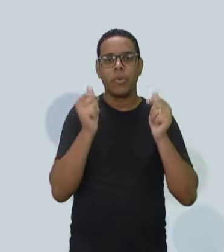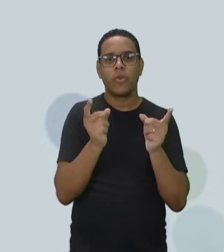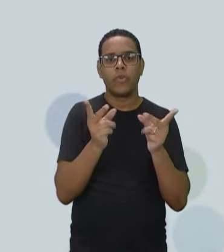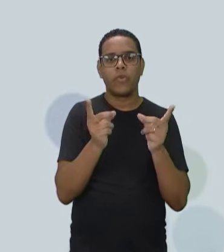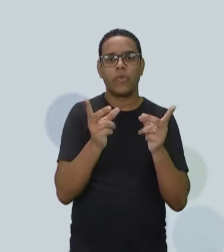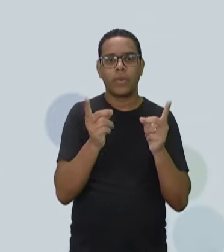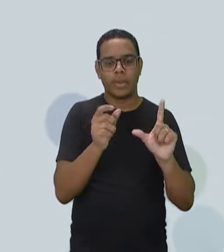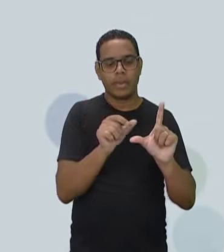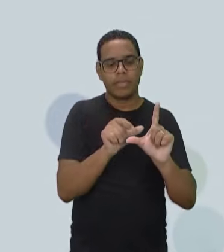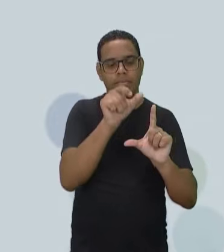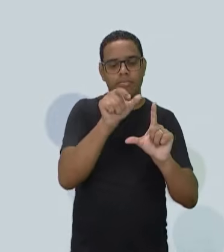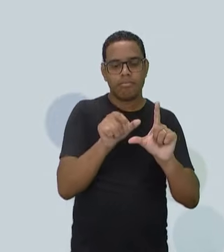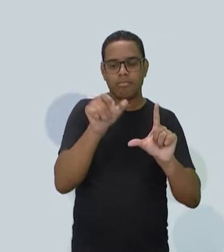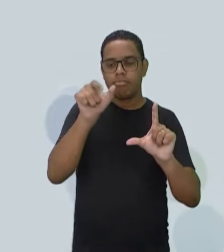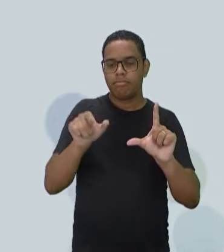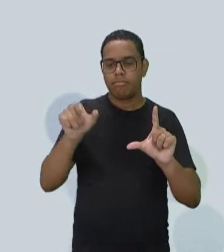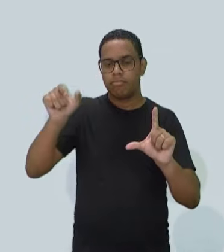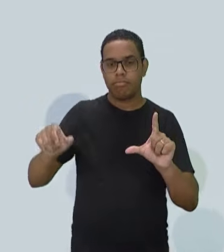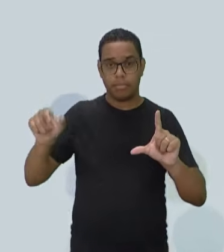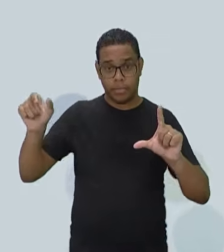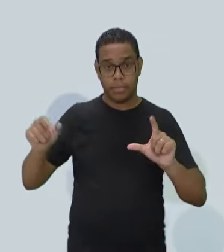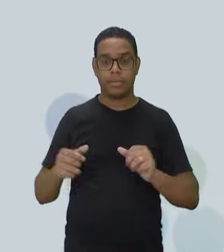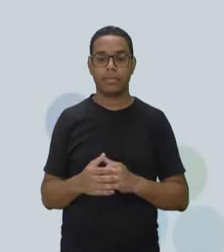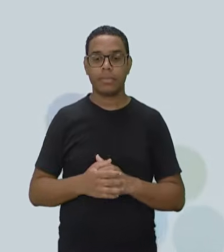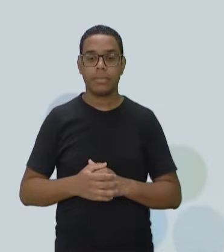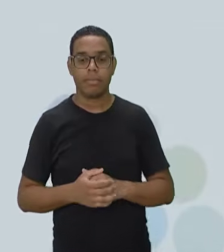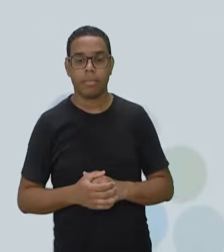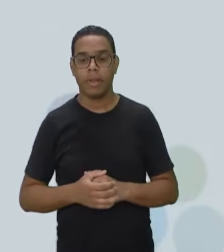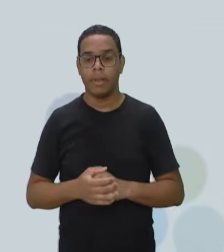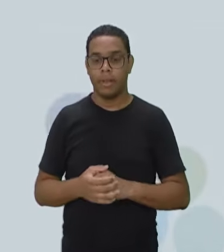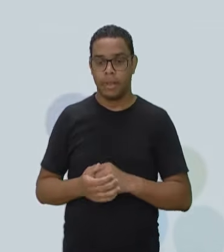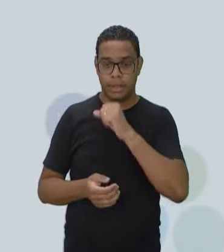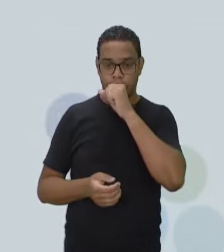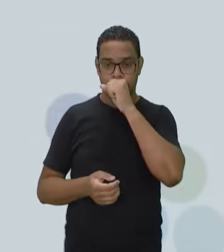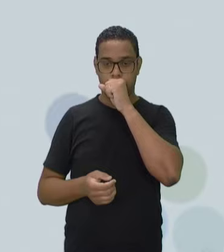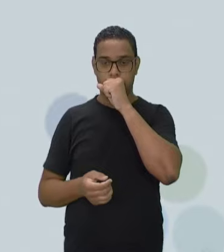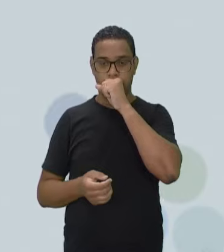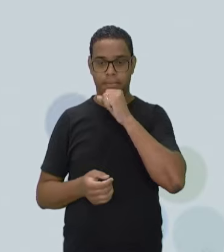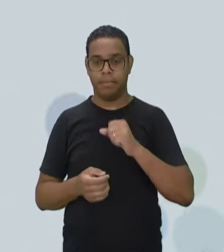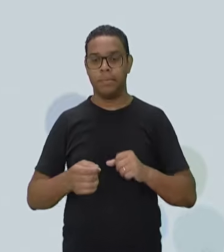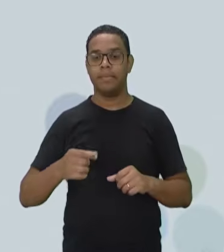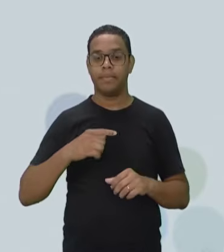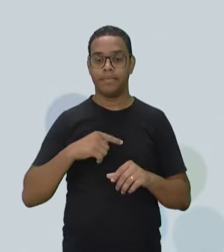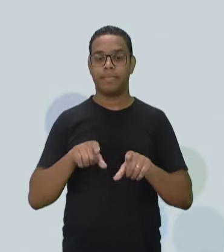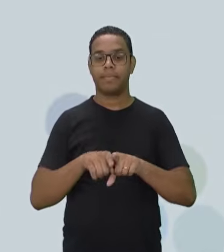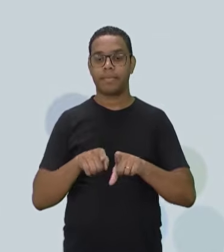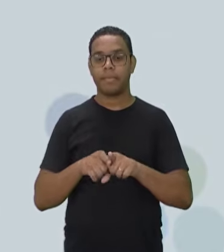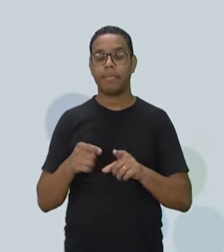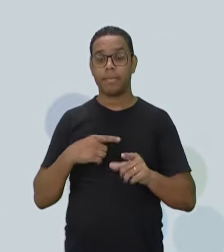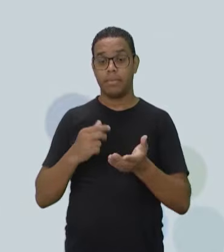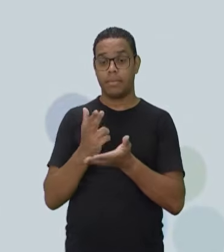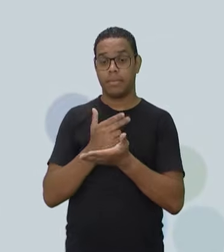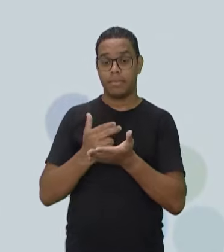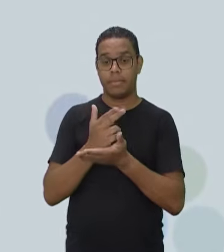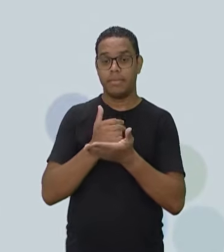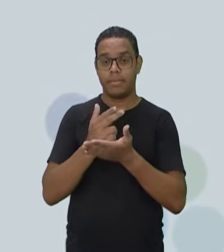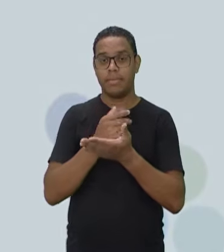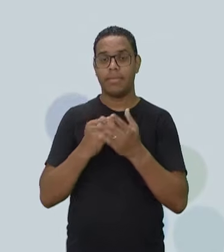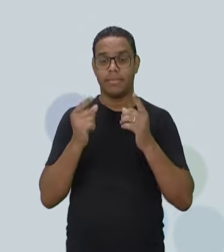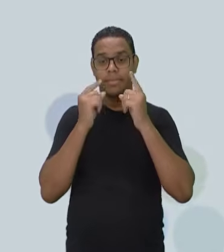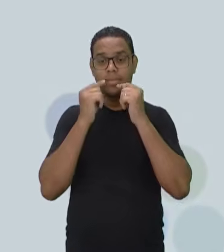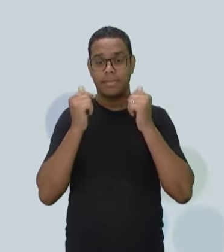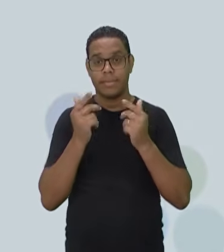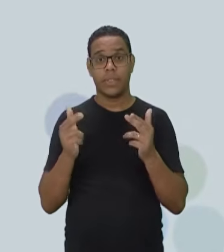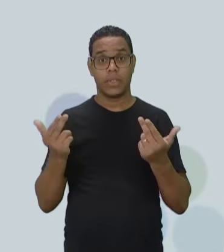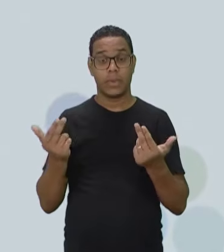Olha só. E a gente também tem uma informação aqui de que um desenho de bombom